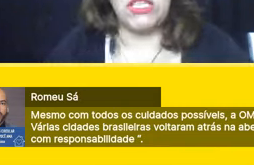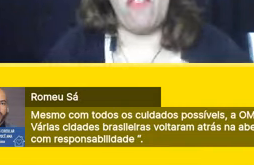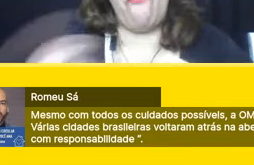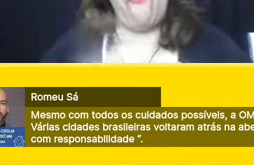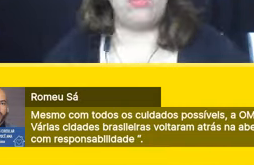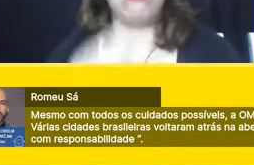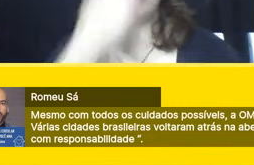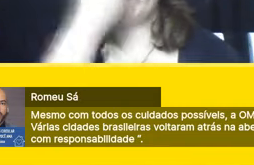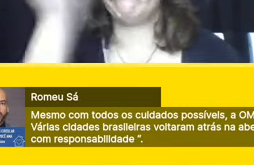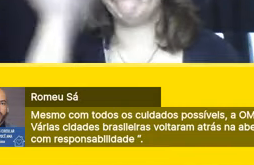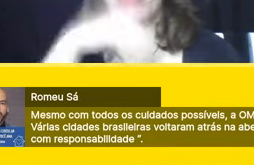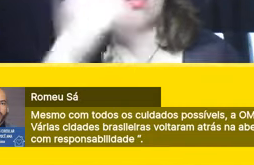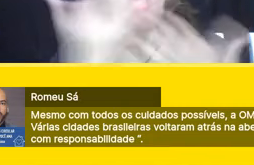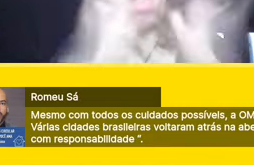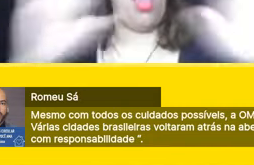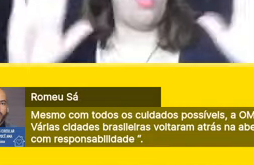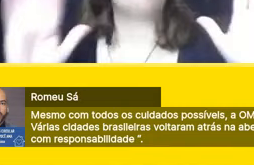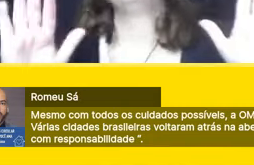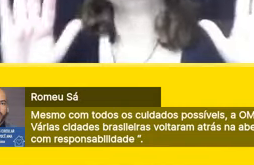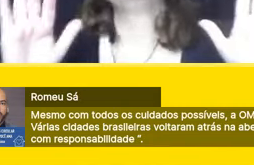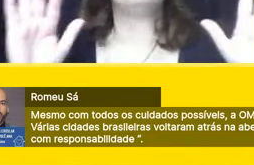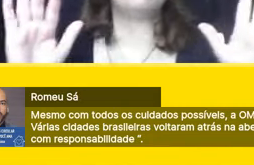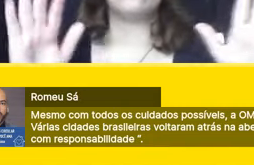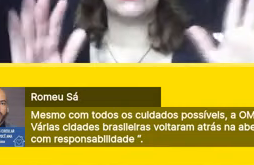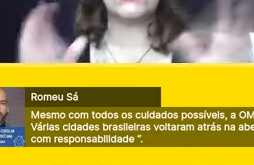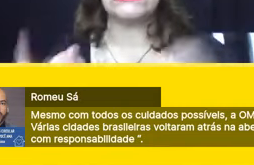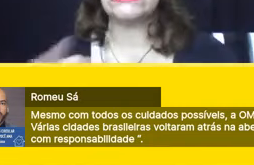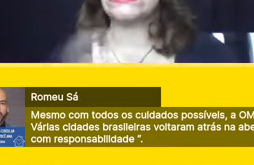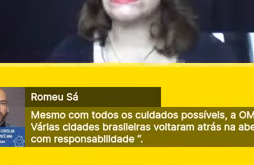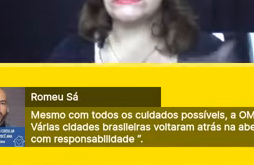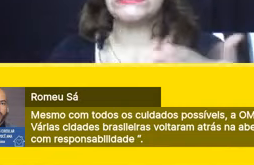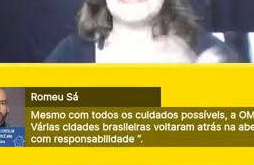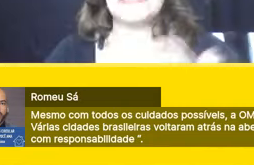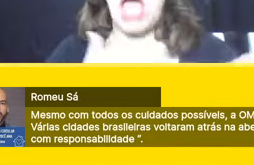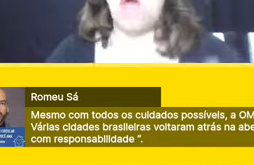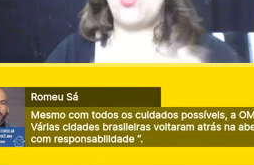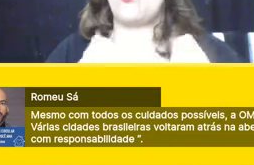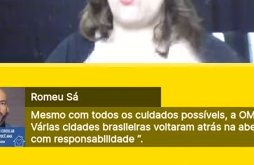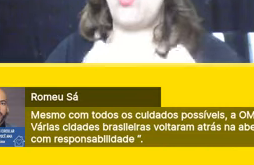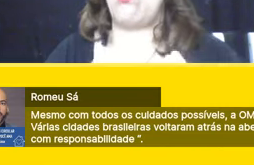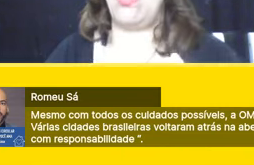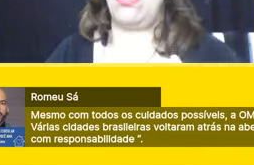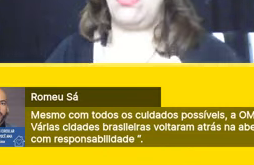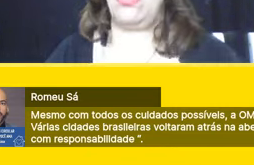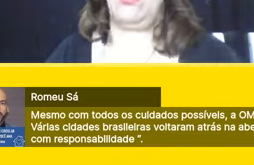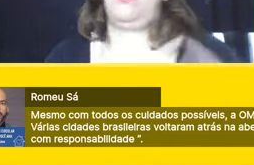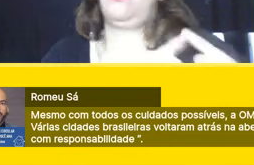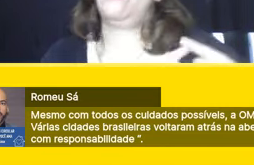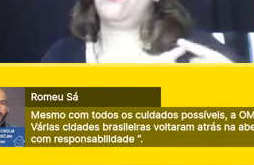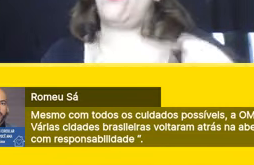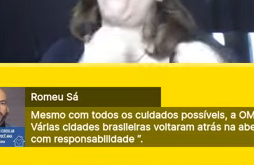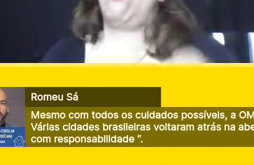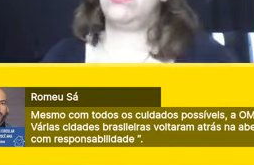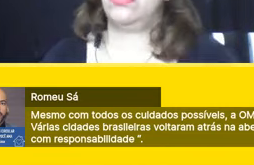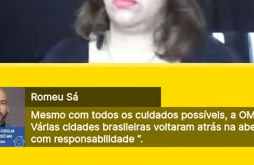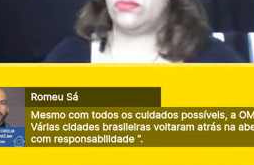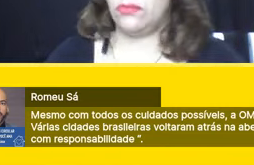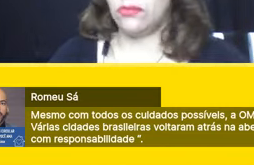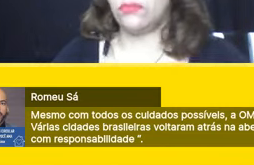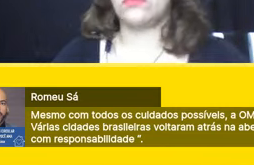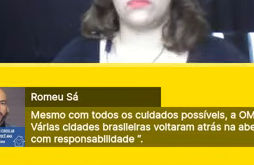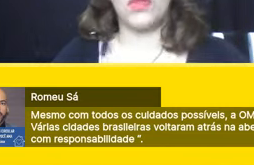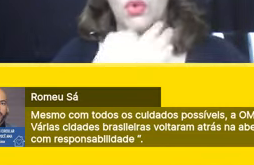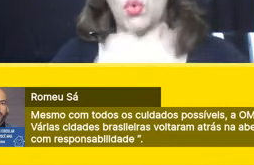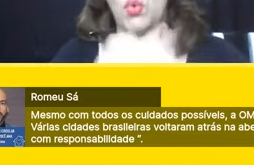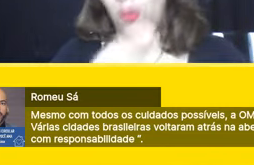na abertura, sem condições de retorno das aulas, mesmo com responsabilidade. É o que o senhor colocou, a sua opinião